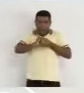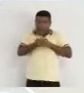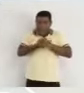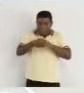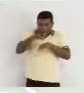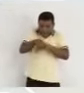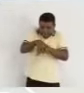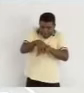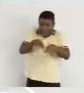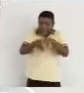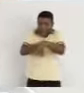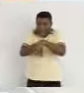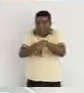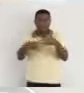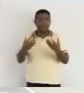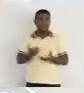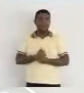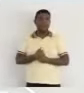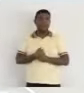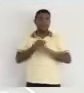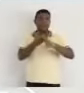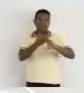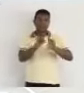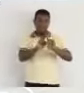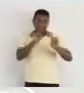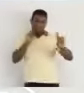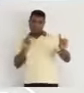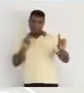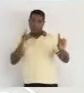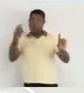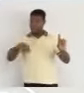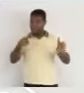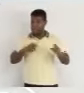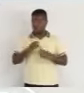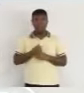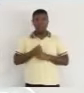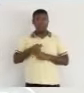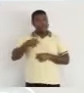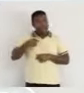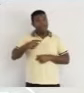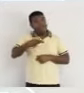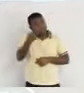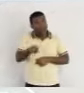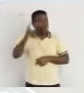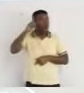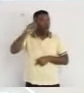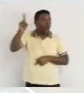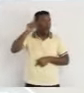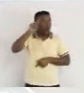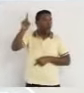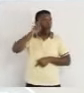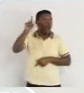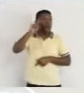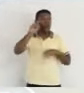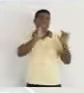momento, hoje que eu estou falando, na verdade eu já venho falando isso há vários dias, mas para mim é muito importante. Nós estamos começando a